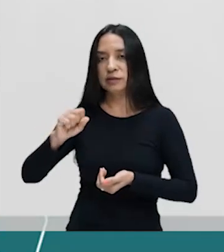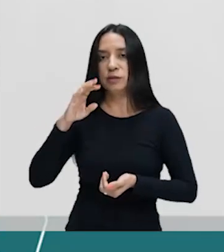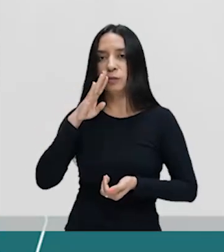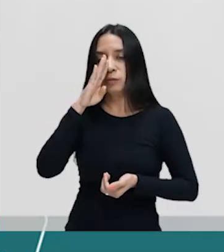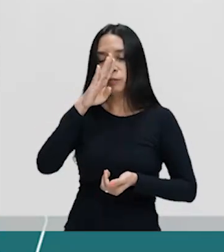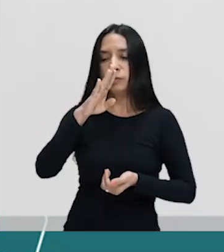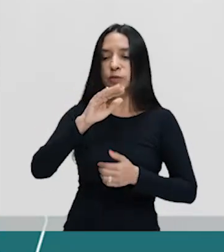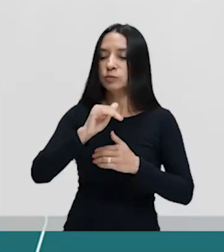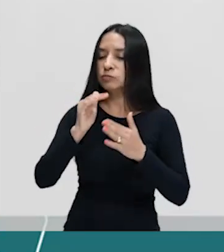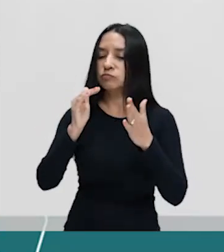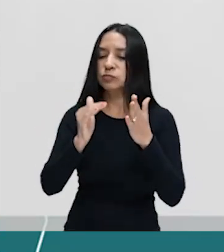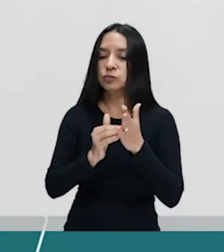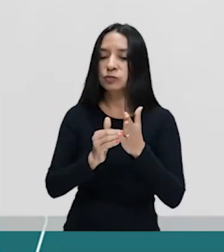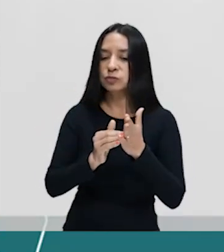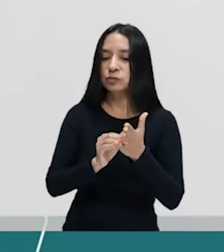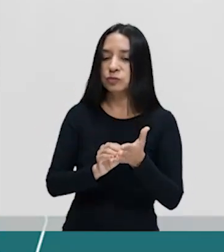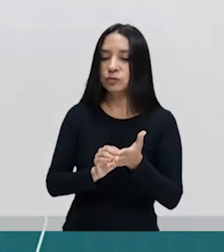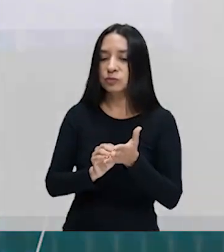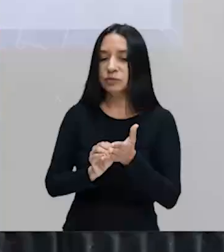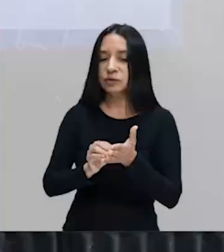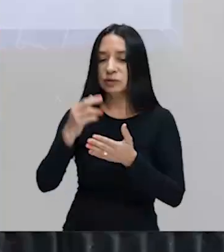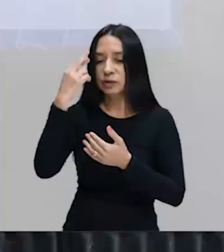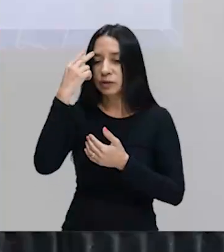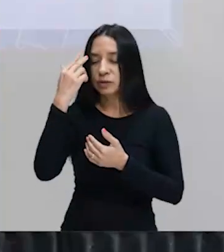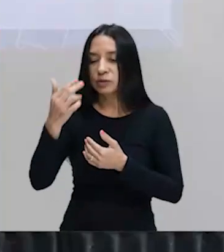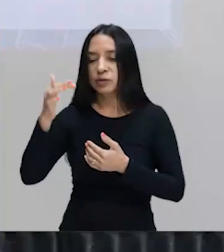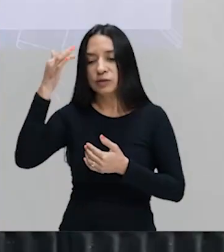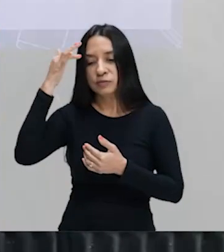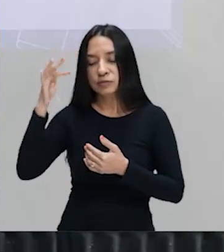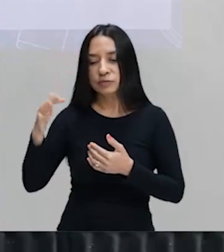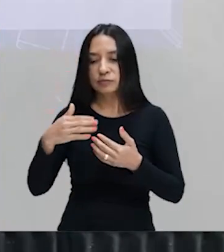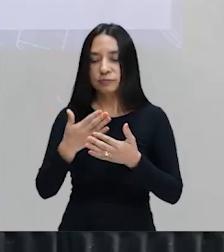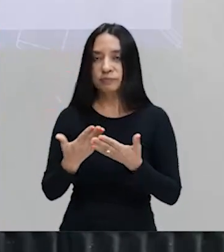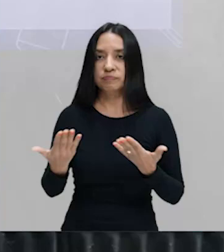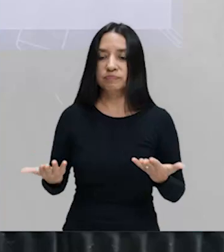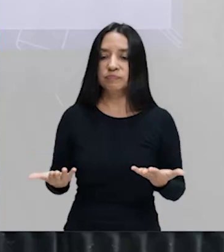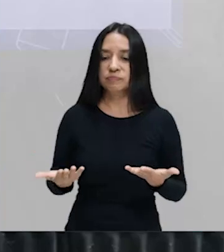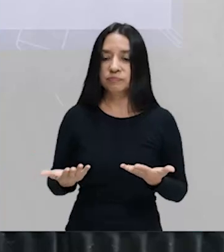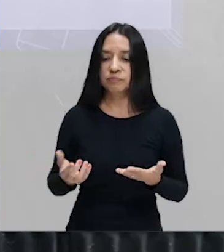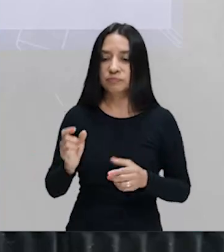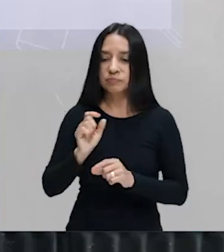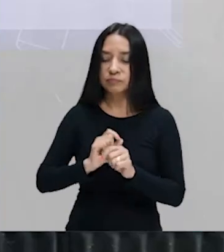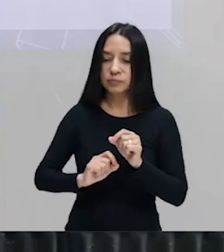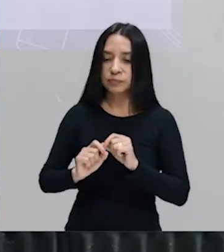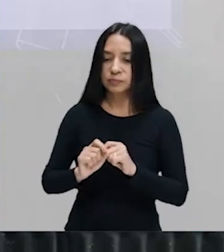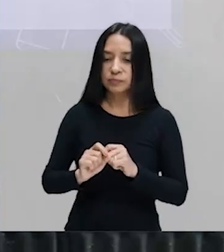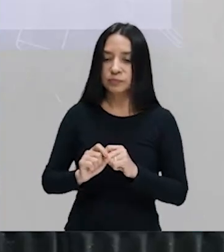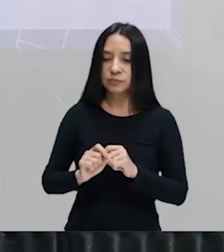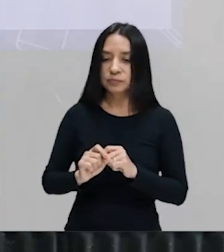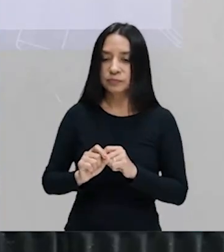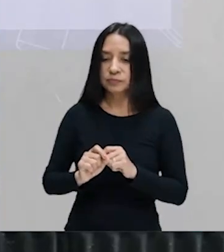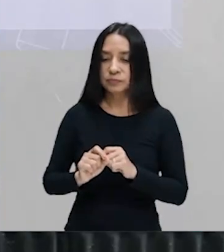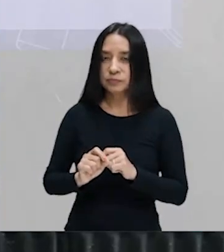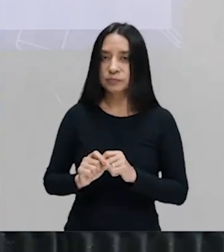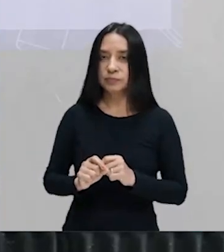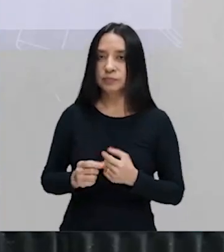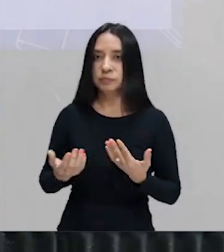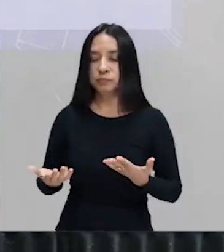Atenas, todo esse legado filosófico, correto? Então, aqui nós